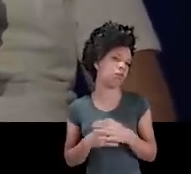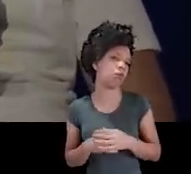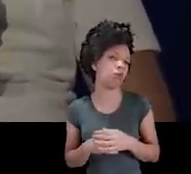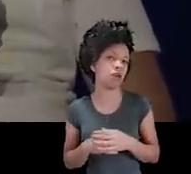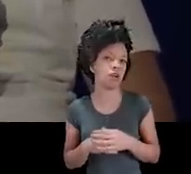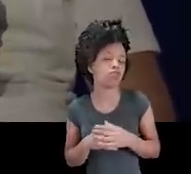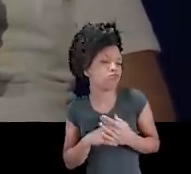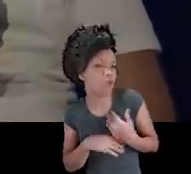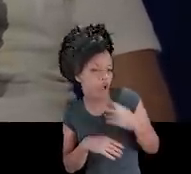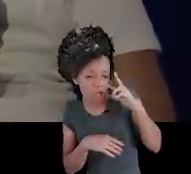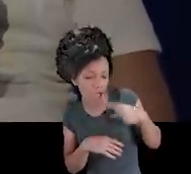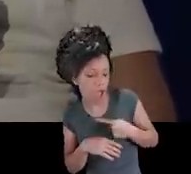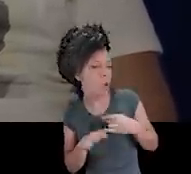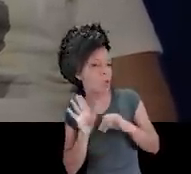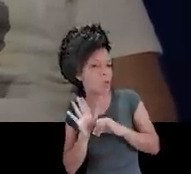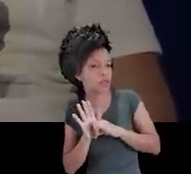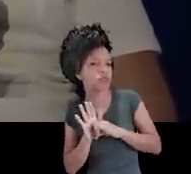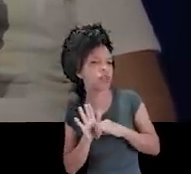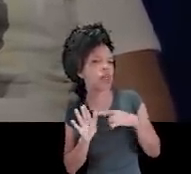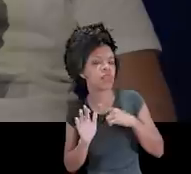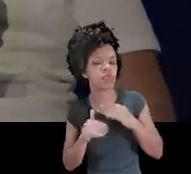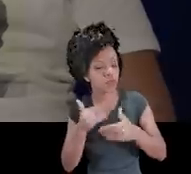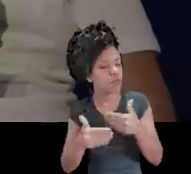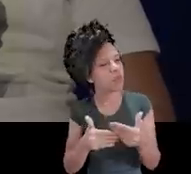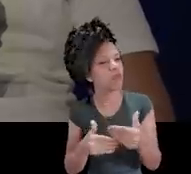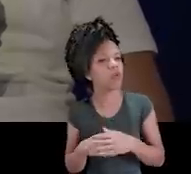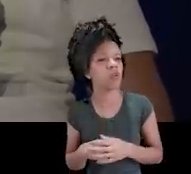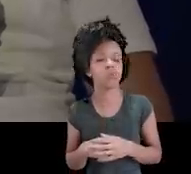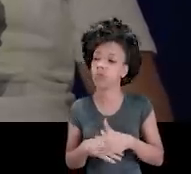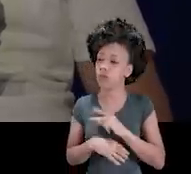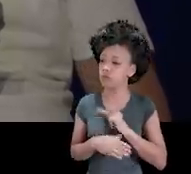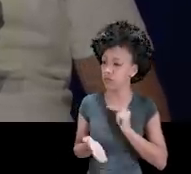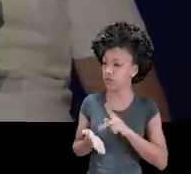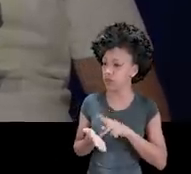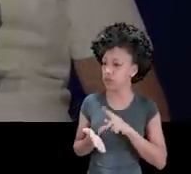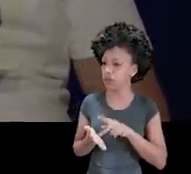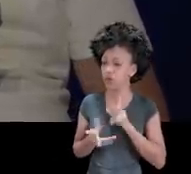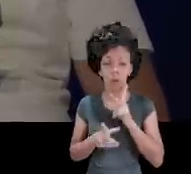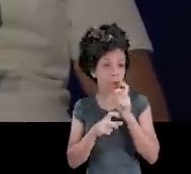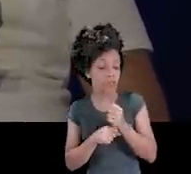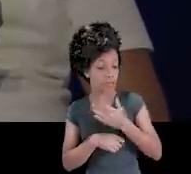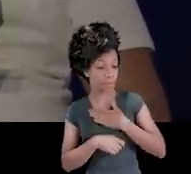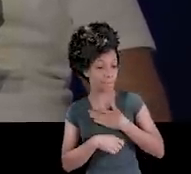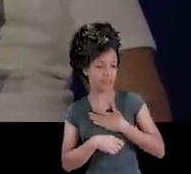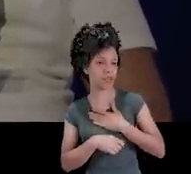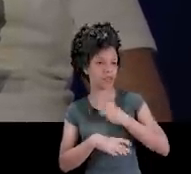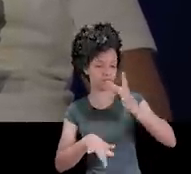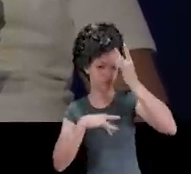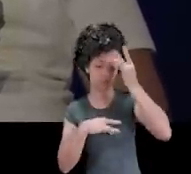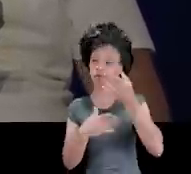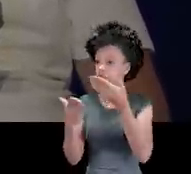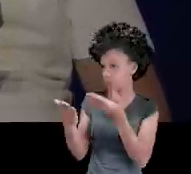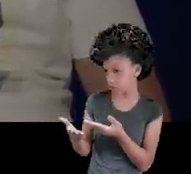não só isso não existe como não tem a sobrancelha. Presta bem atenção. É verdade. Então, verdade. O poder está em mim. Como você, essa